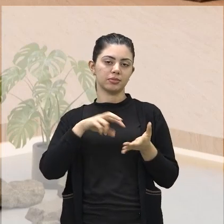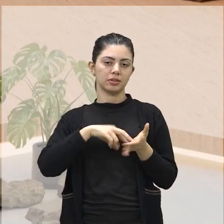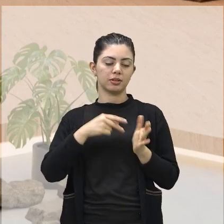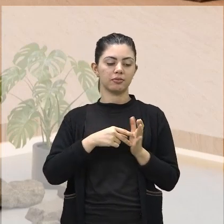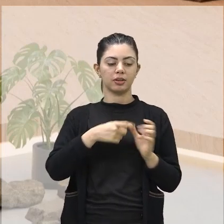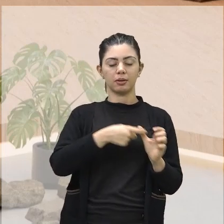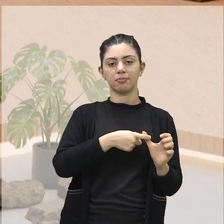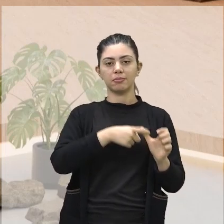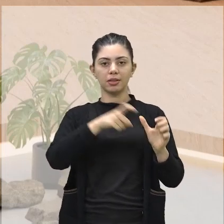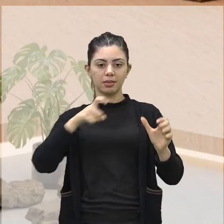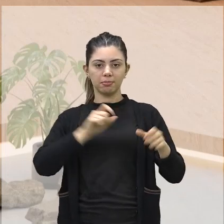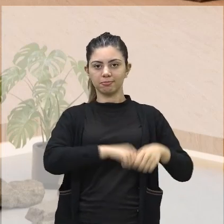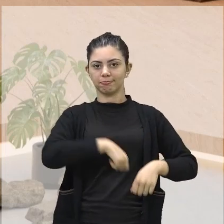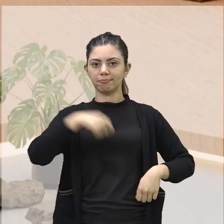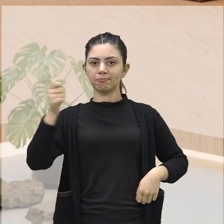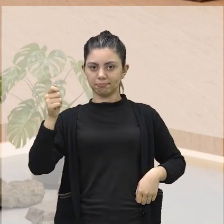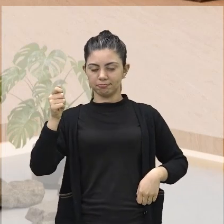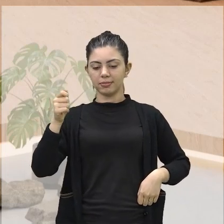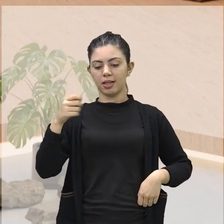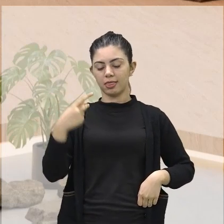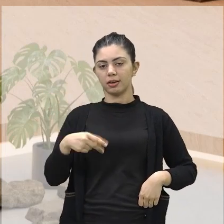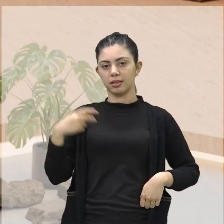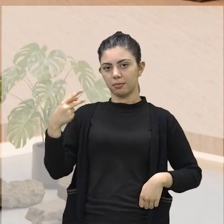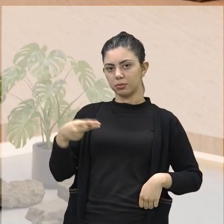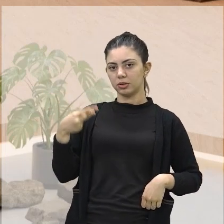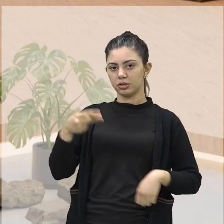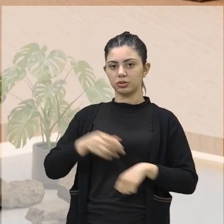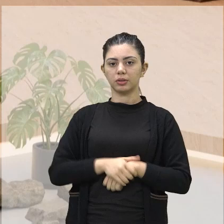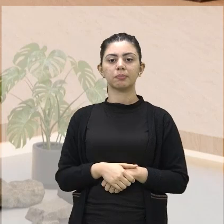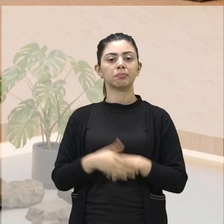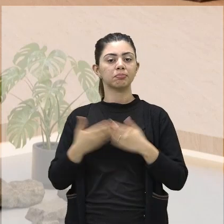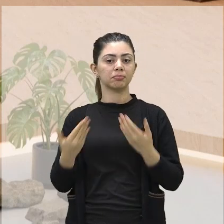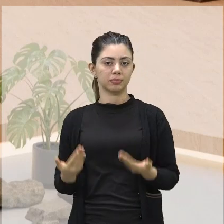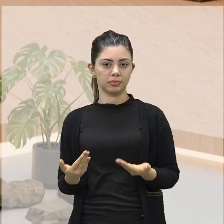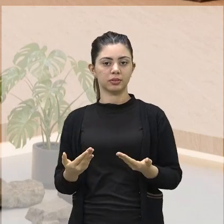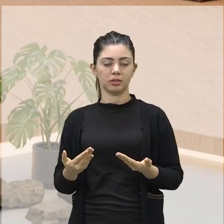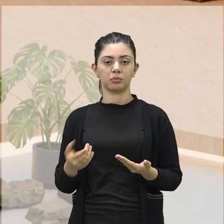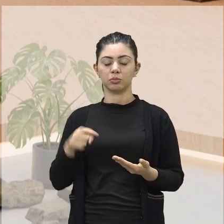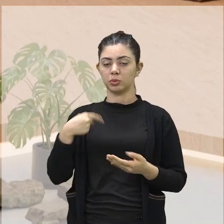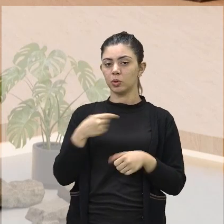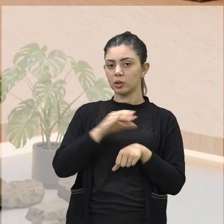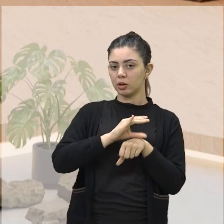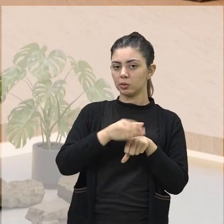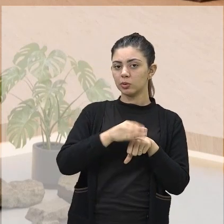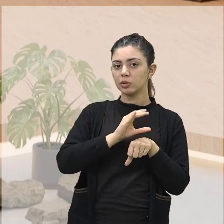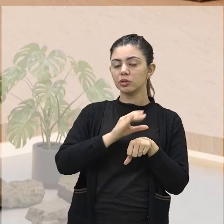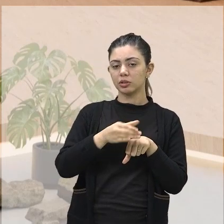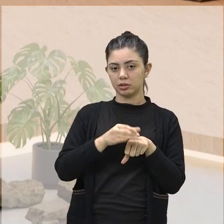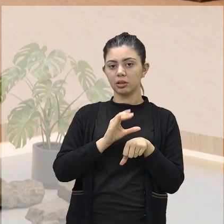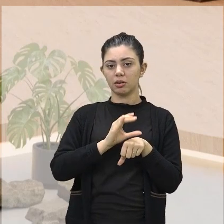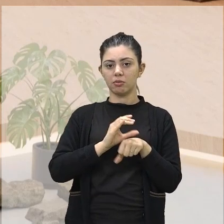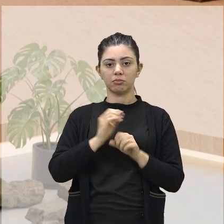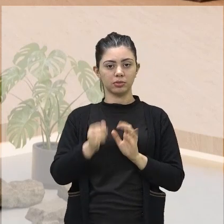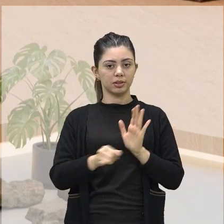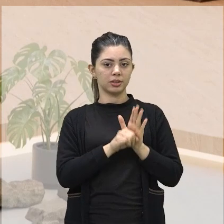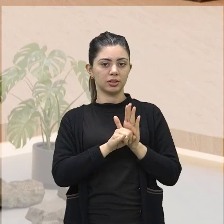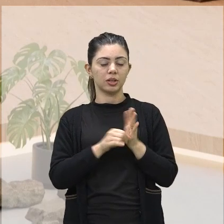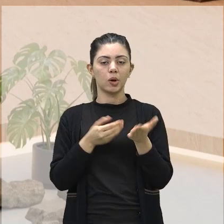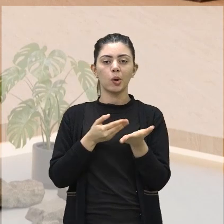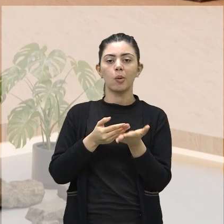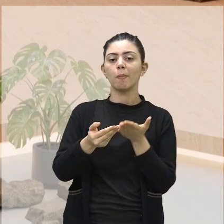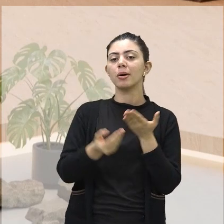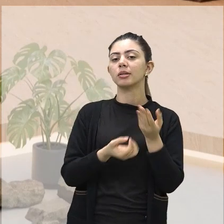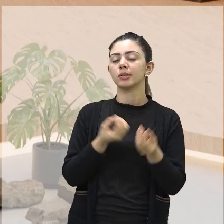Brasil. Segundo, né, os teóricos, a nossa Constituição identitária ela vai surgir da